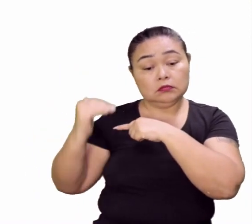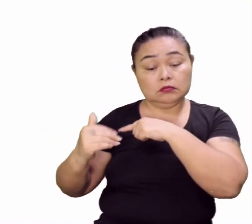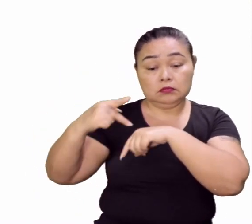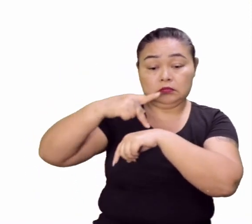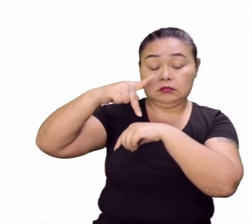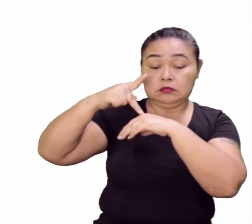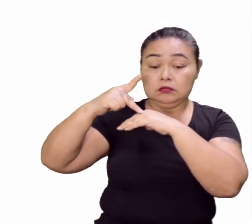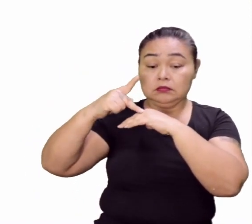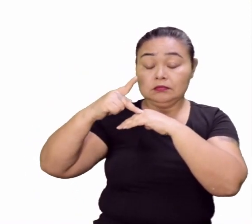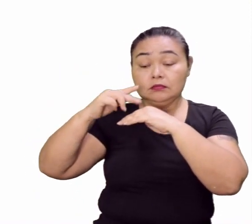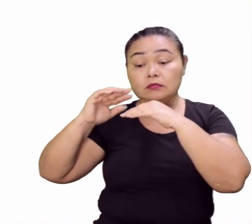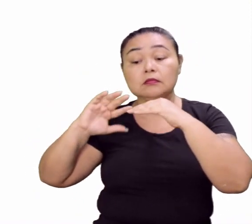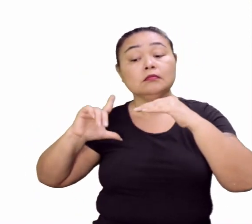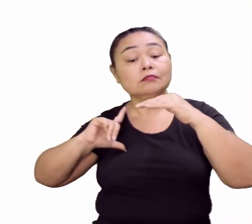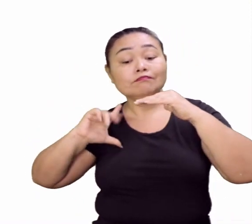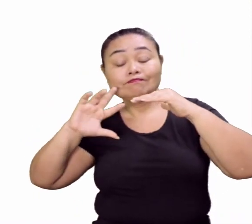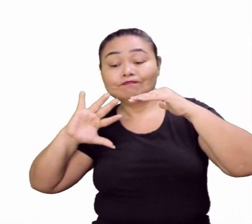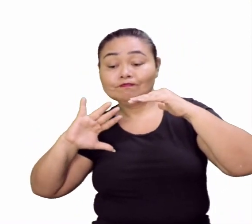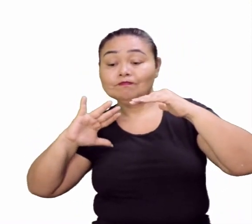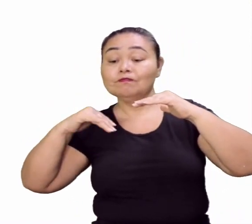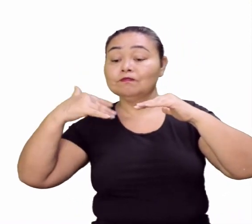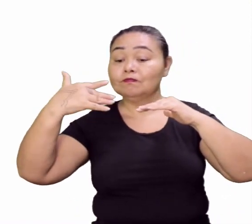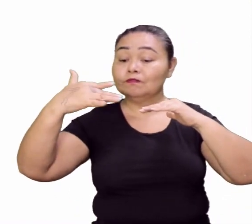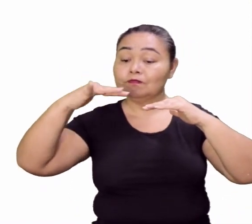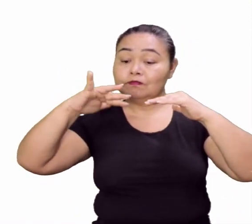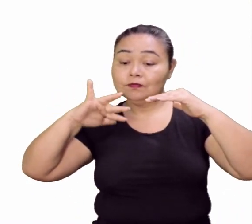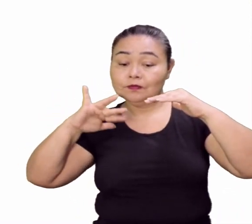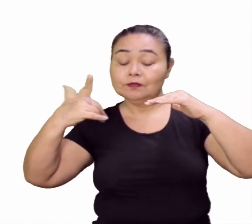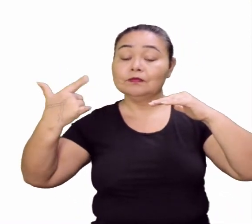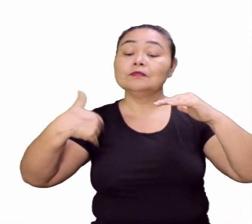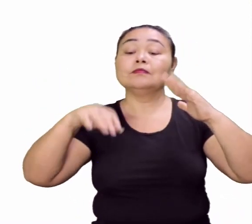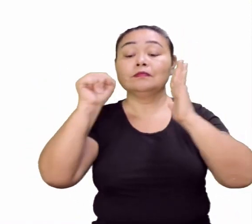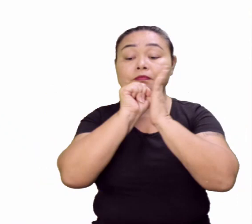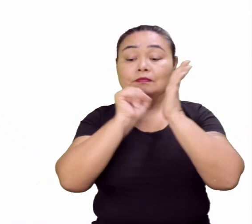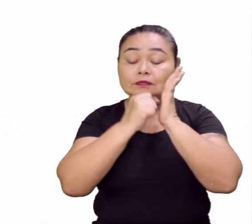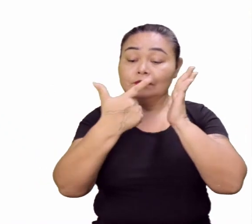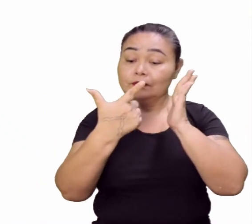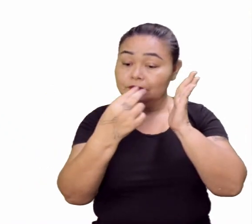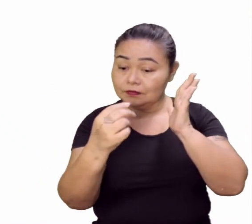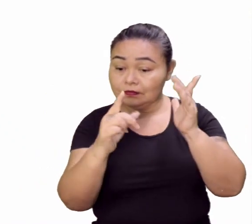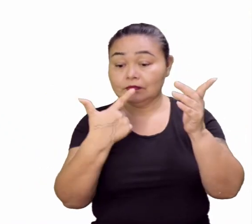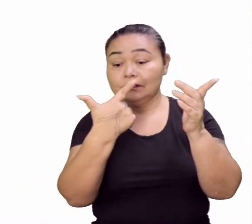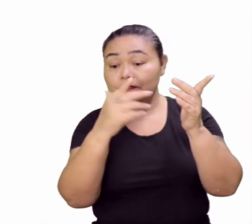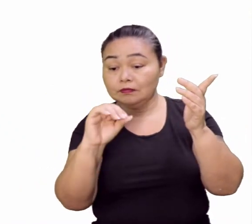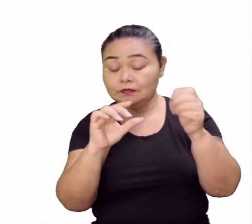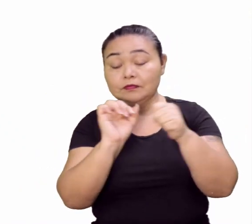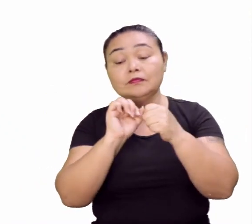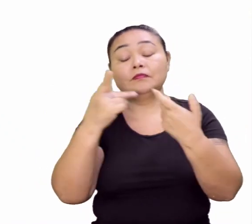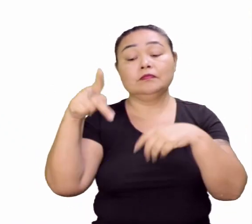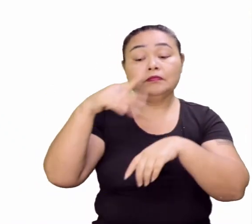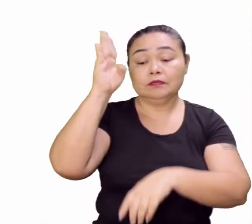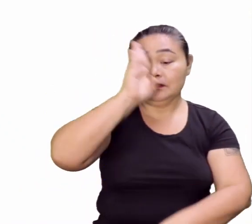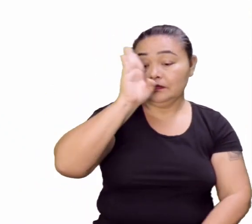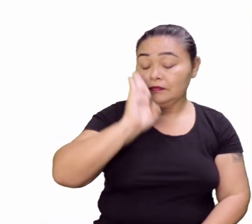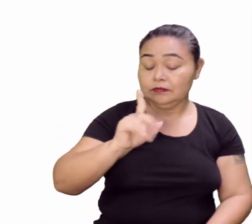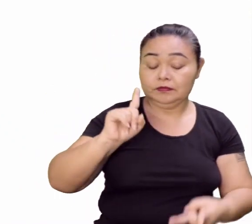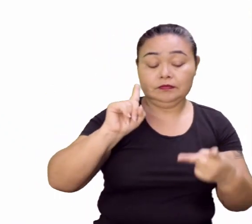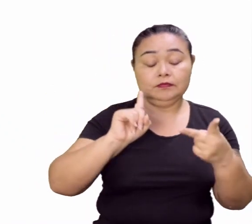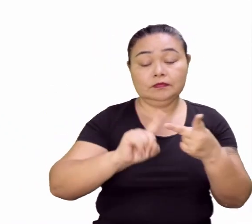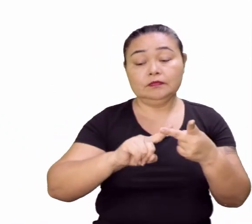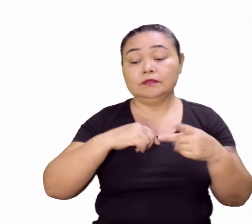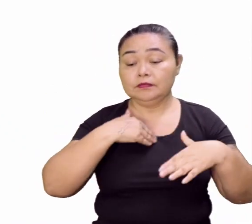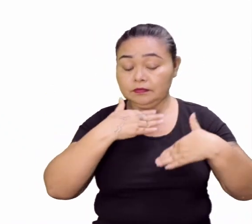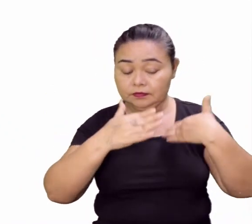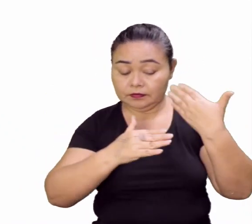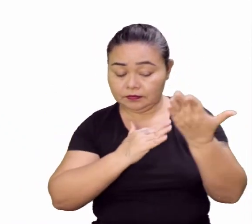os países emergentes, que é o Brasil, que foi no século XX, metade do século XX, Brasil, que iniciou todo